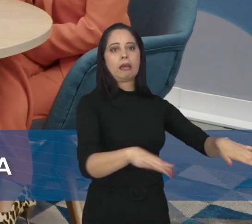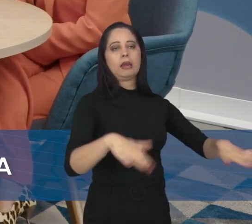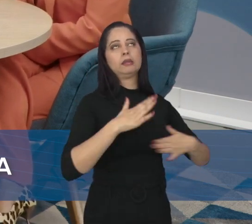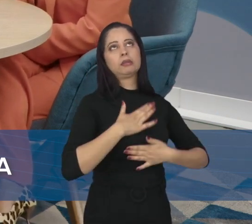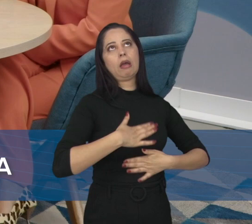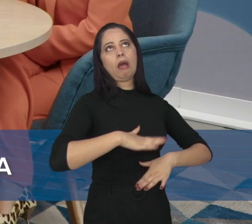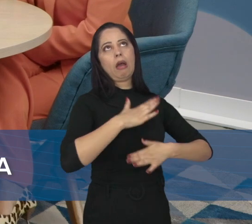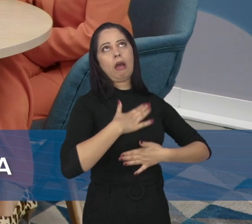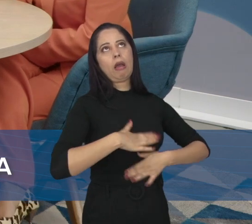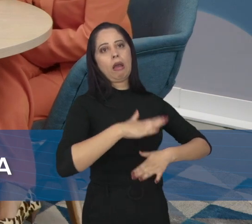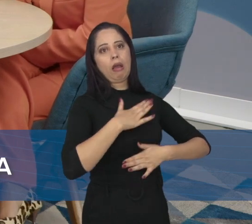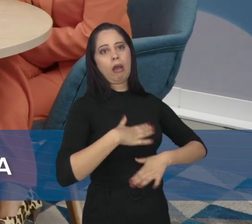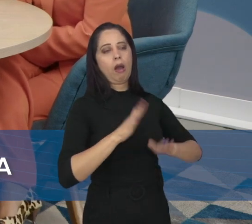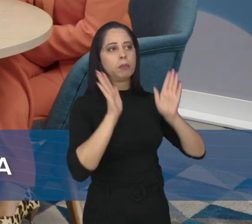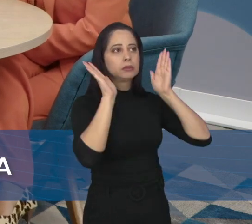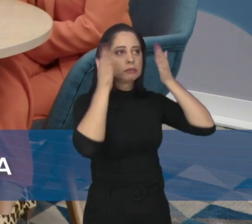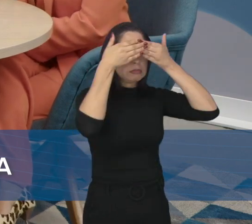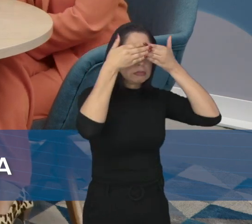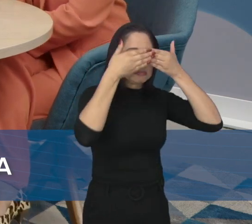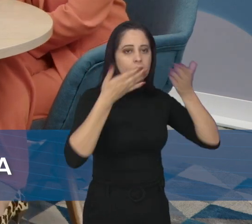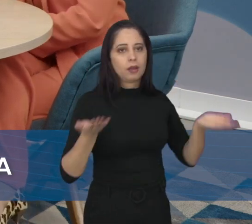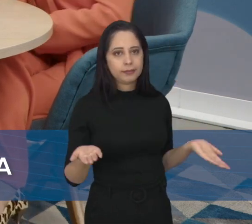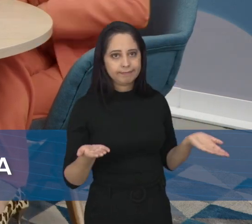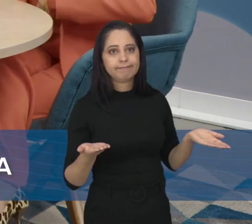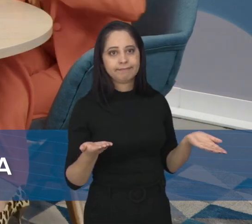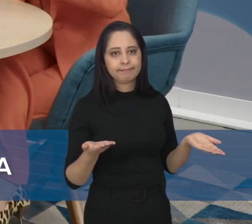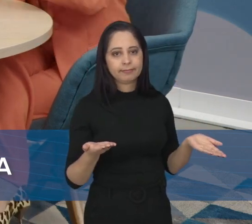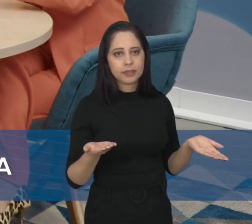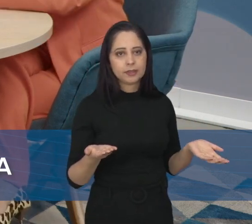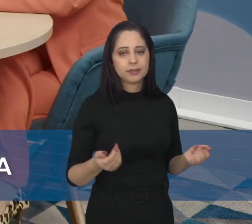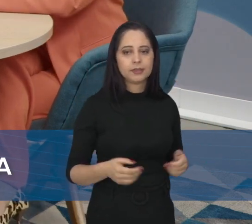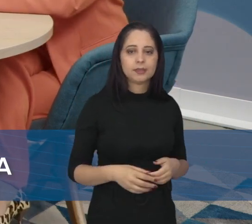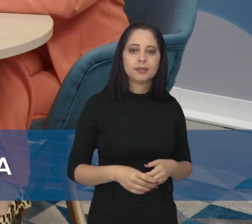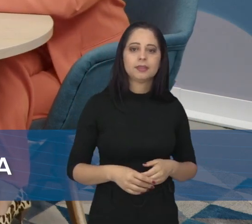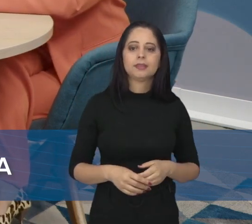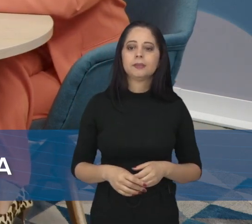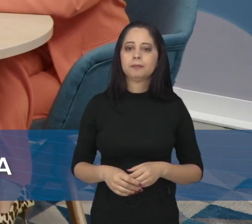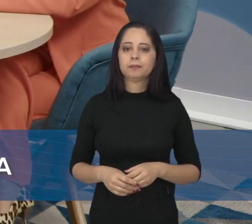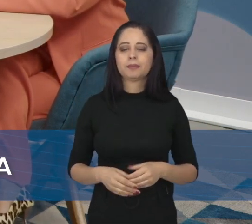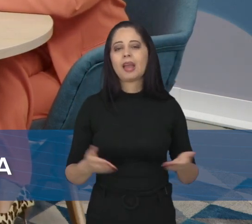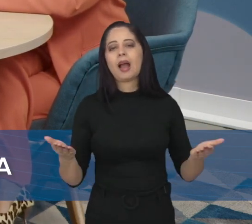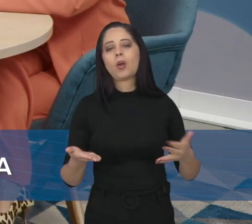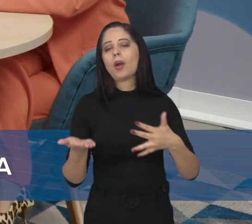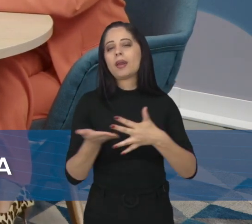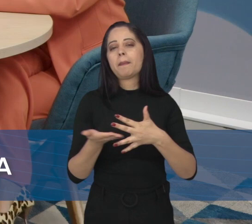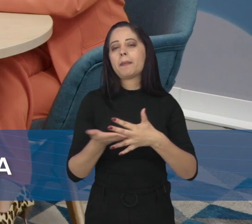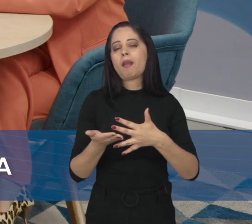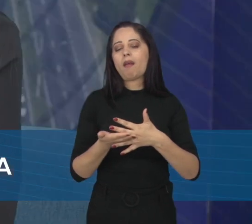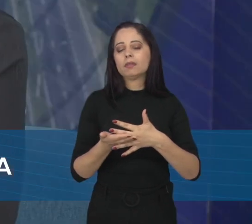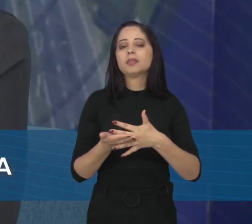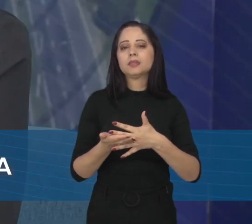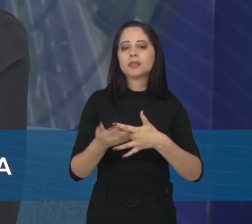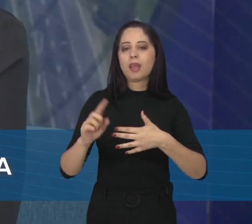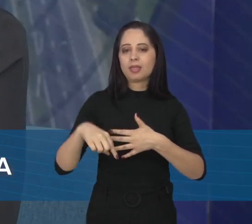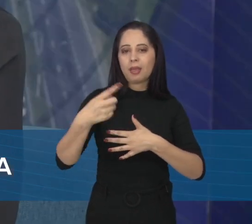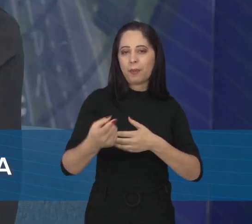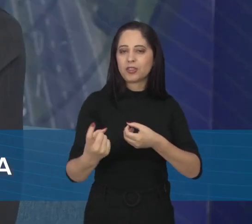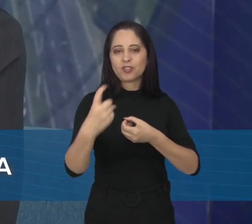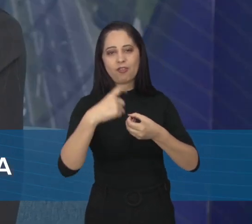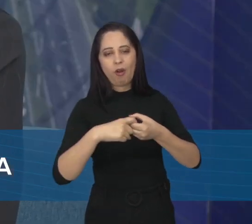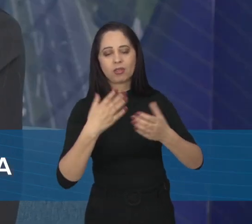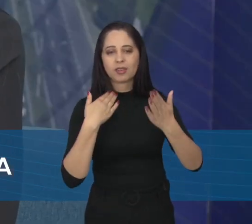máquina. Coloca o cabresto, cabresto virtual. Né? Bom, a gente vai então para a nossa primeira pausa de hoje. Daqui a pouquinho a